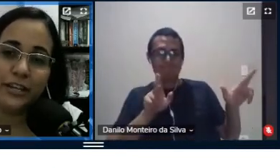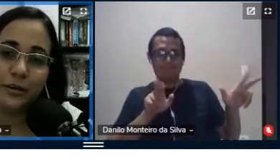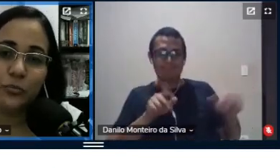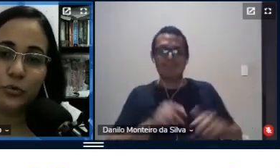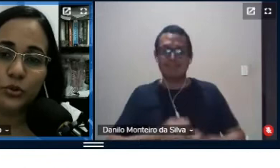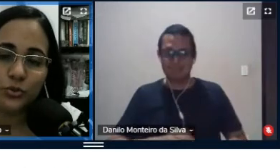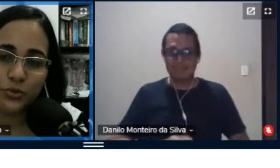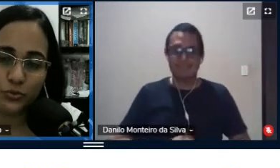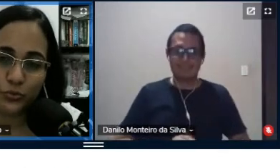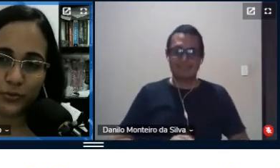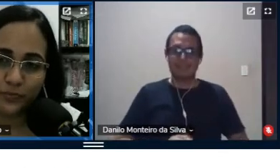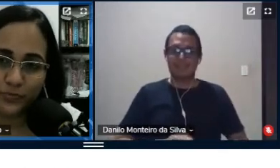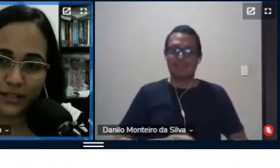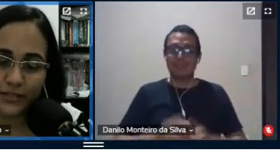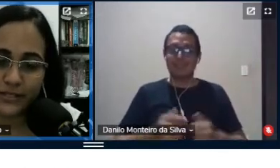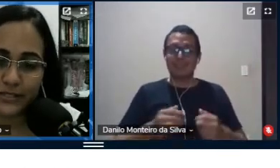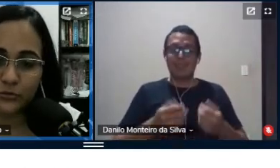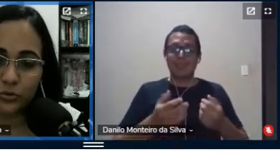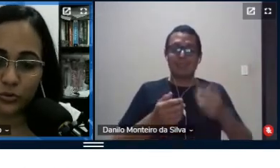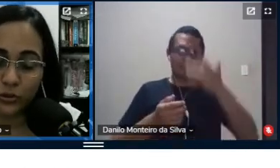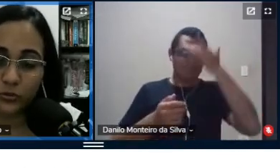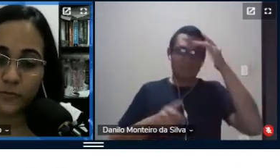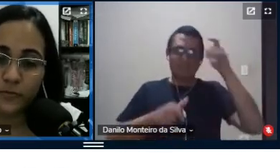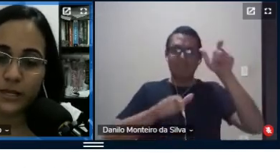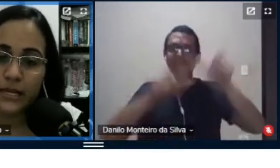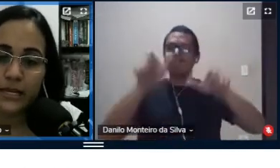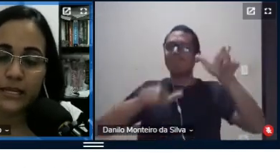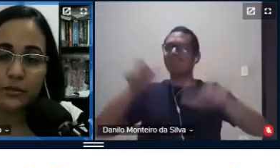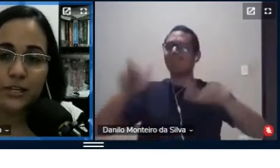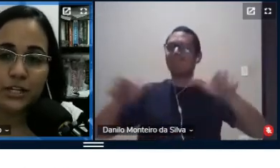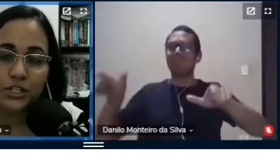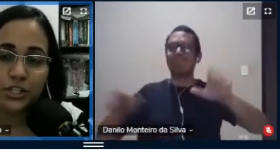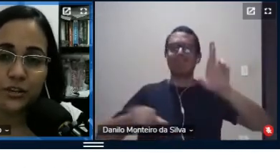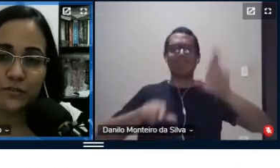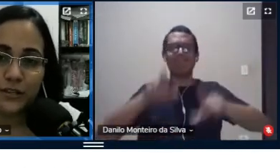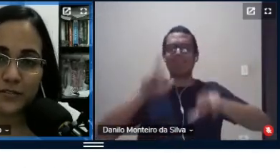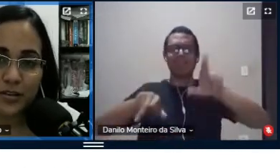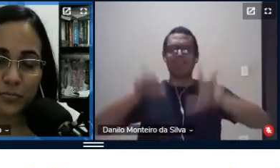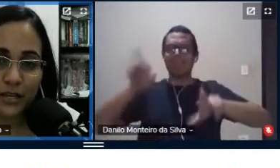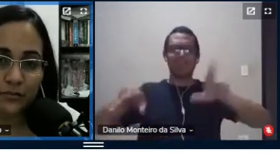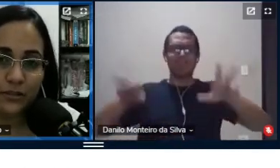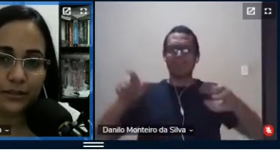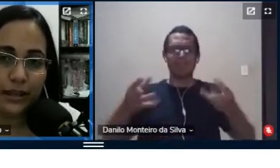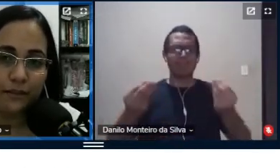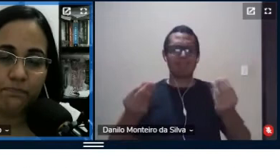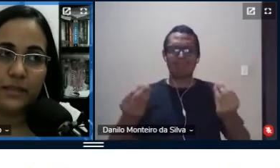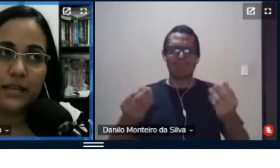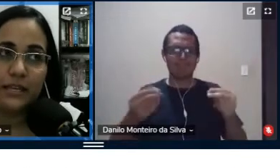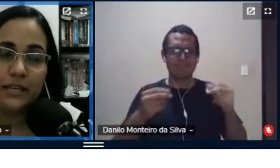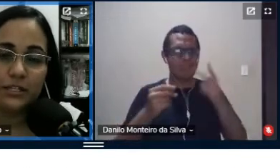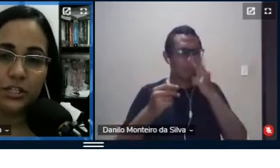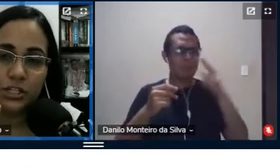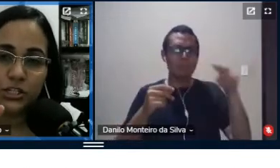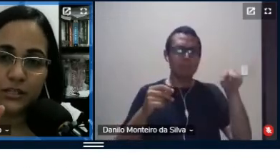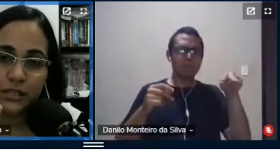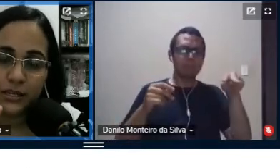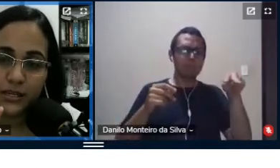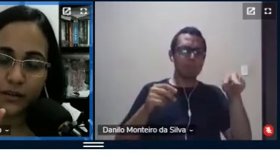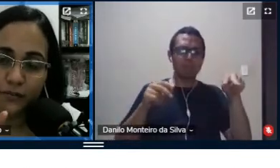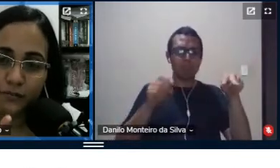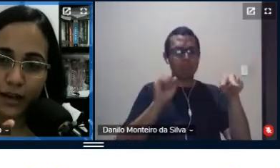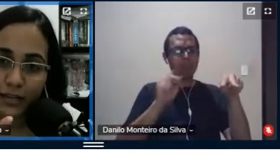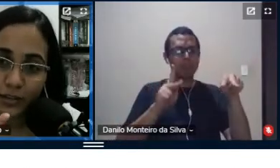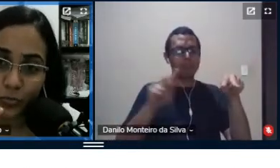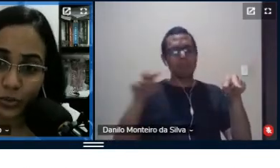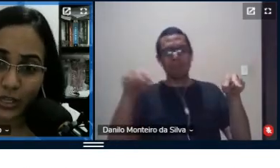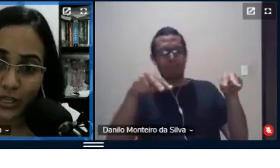fator que varia muito de pessoa, essa questão dos olhos. Então, o que a gente tem que fazer para evitar que a gente